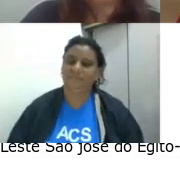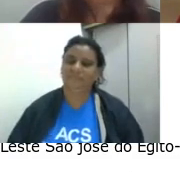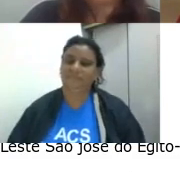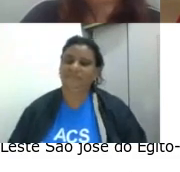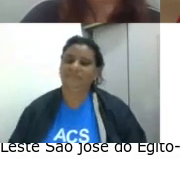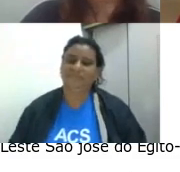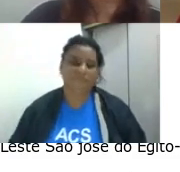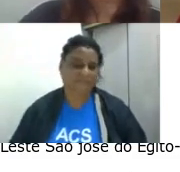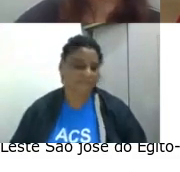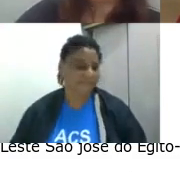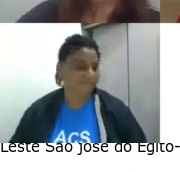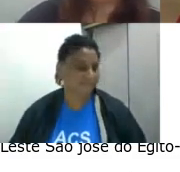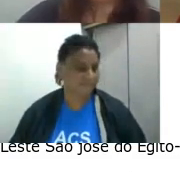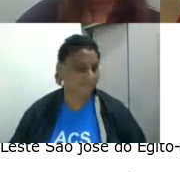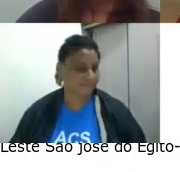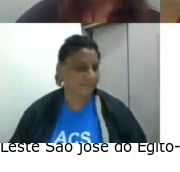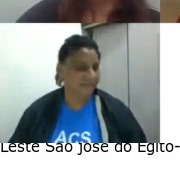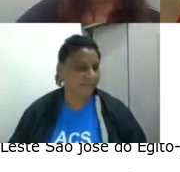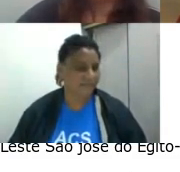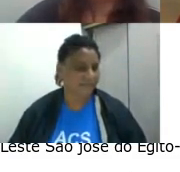a coleta no mesmo dia que ele procurou a unidade